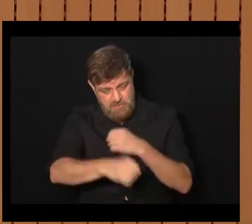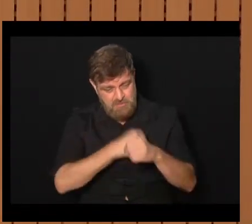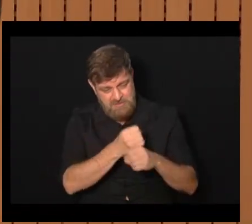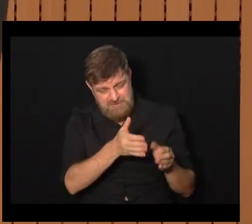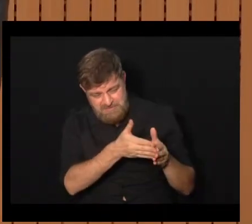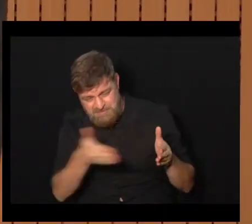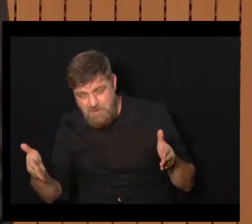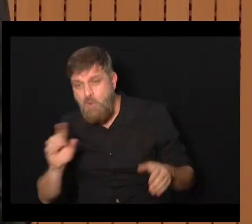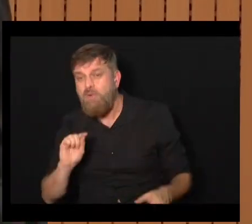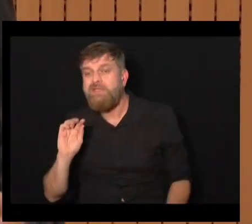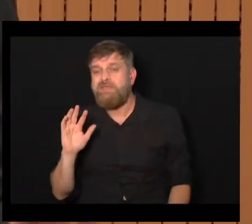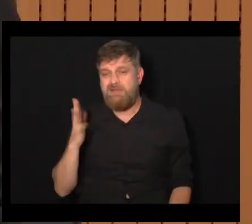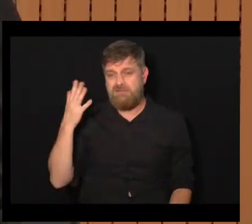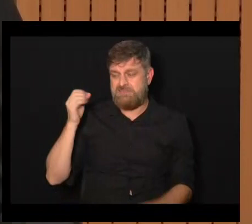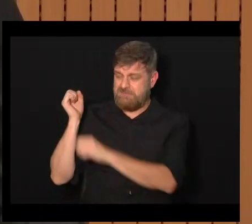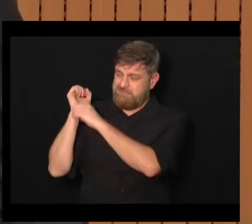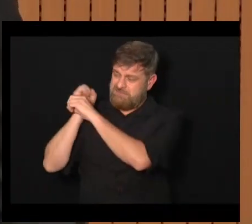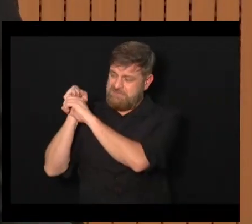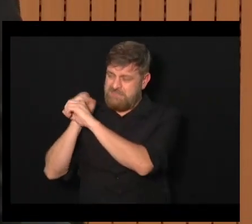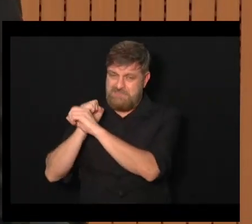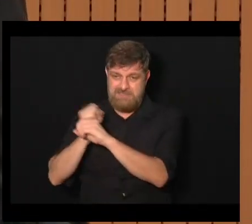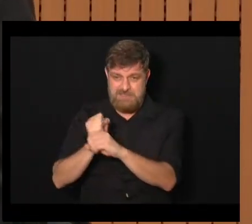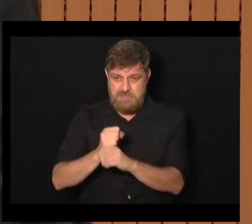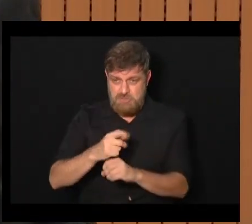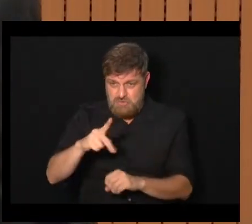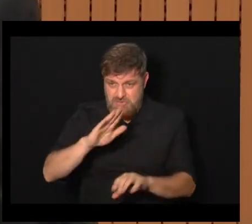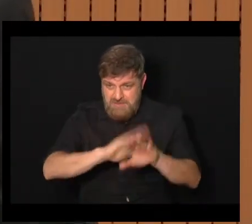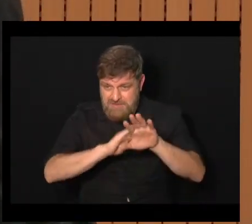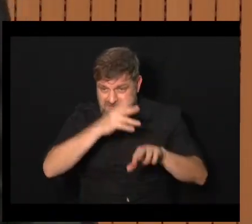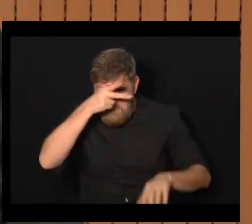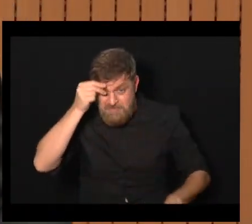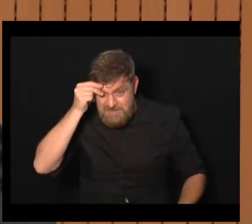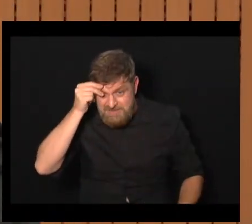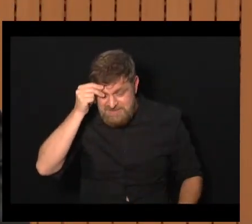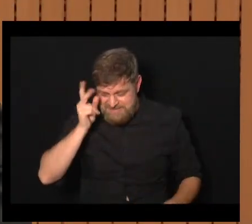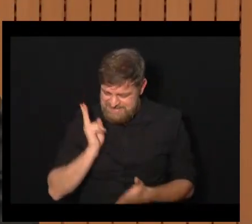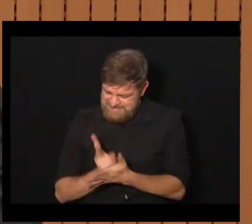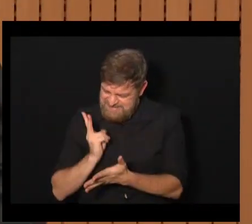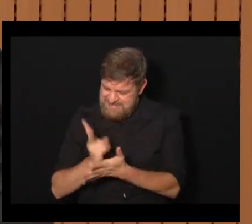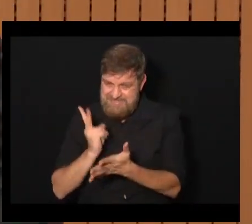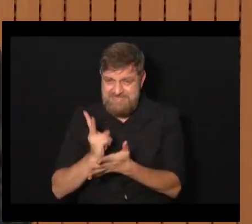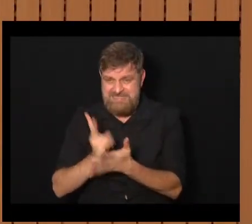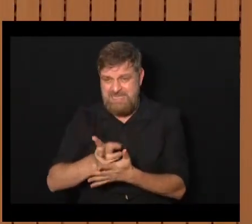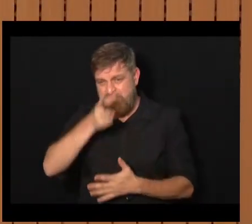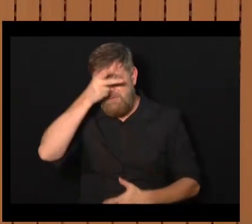nos últimos anos em Campinas, e não só nessa administração, em praticamente todas as